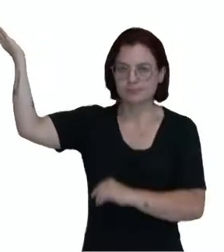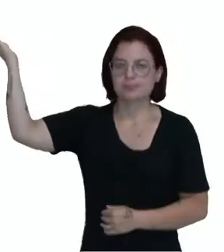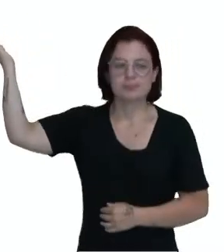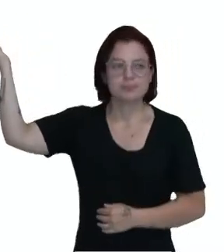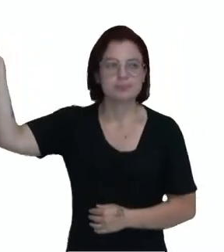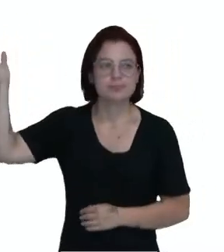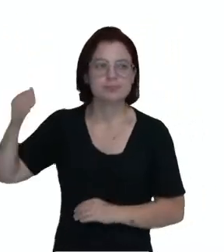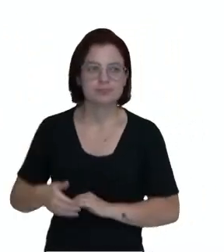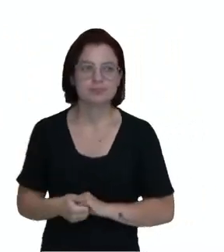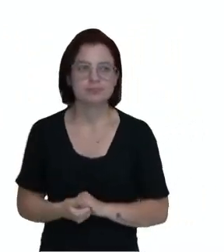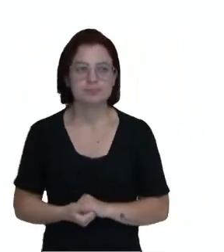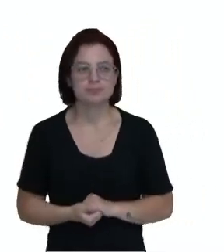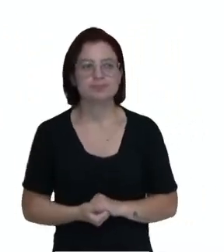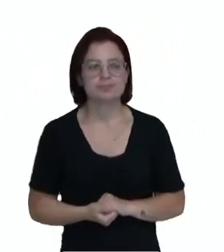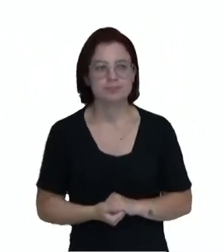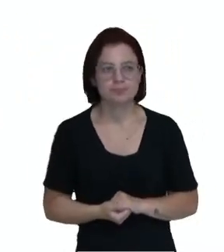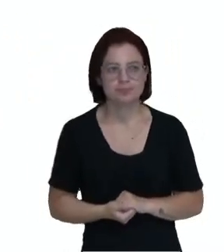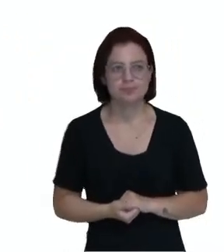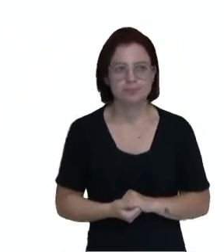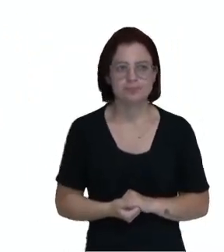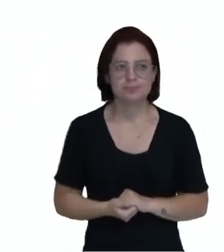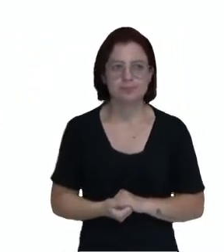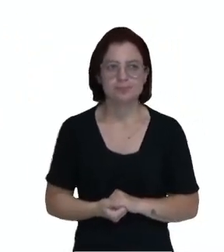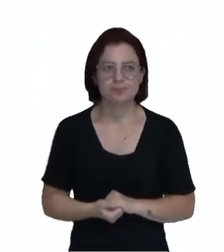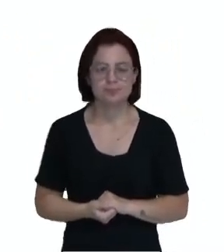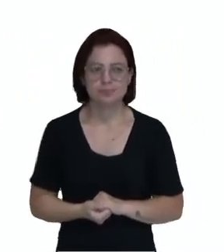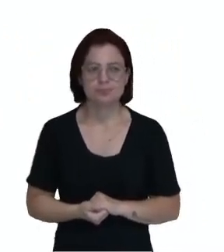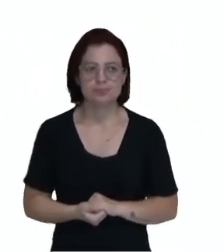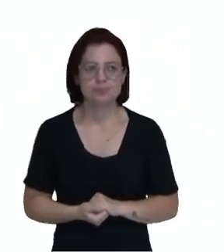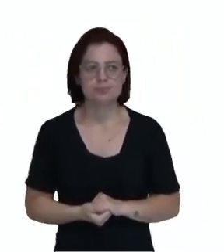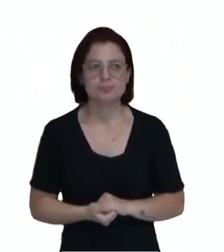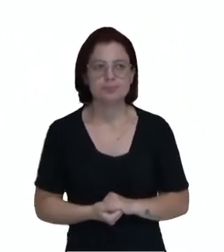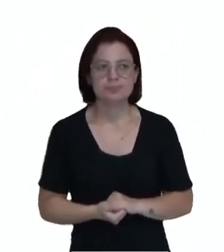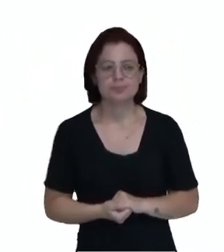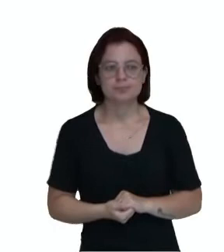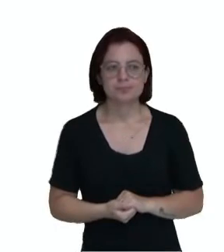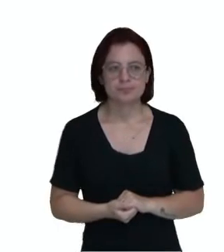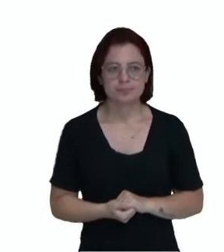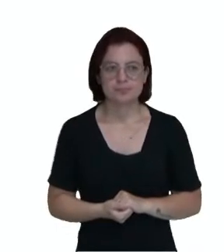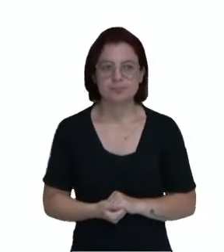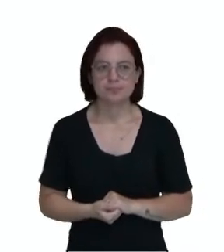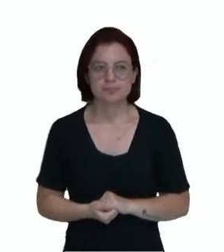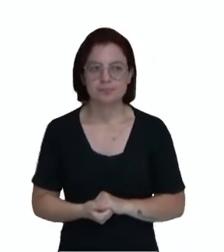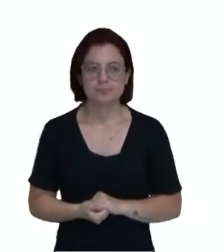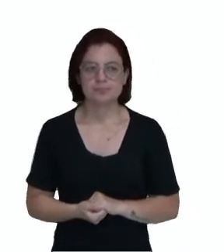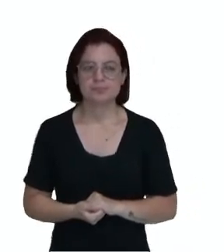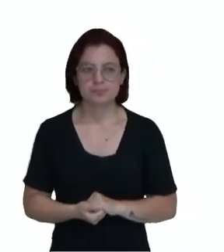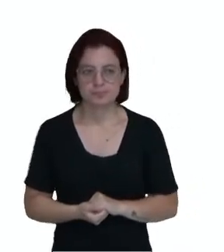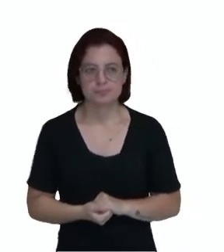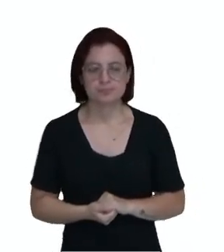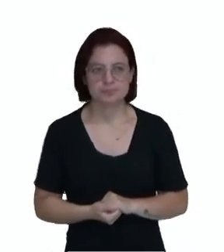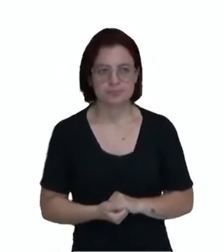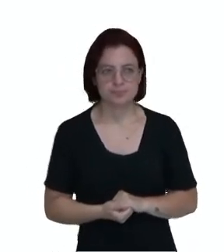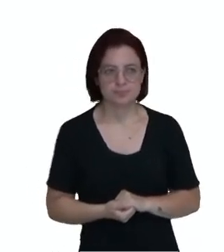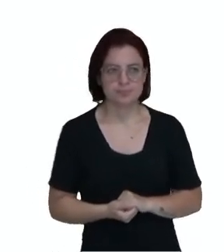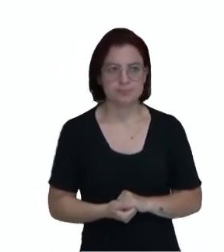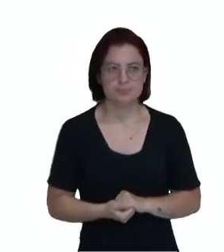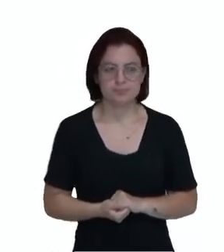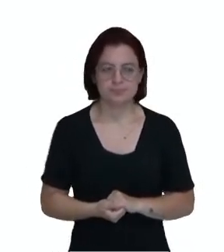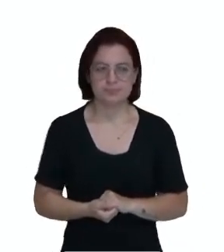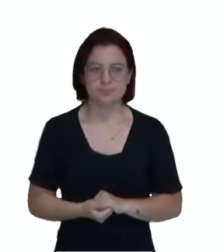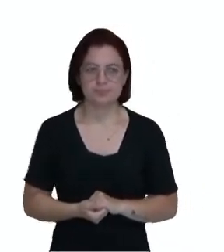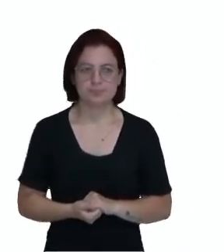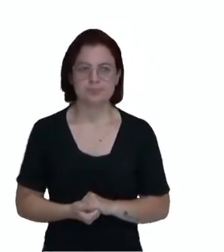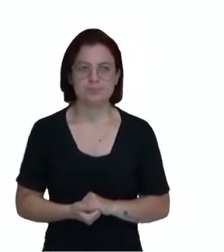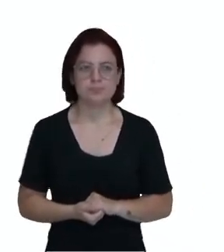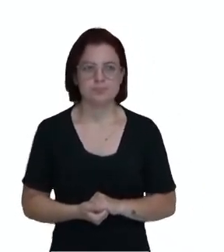5, mais 9 vezes 6, menos 4, tudo isso divididos por 5, fecha colchetes, menos 40